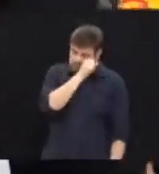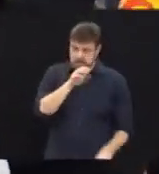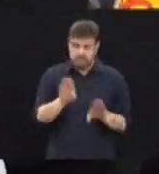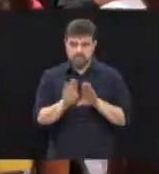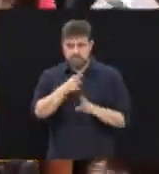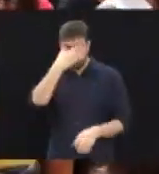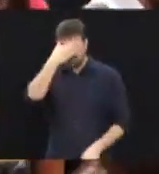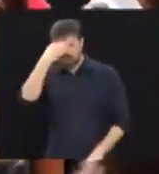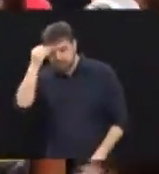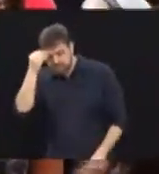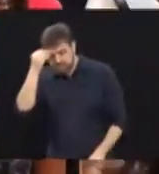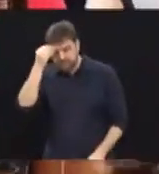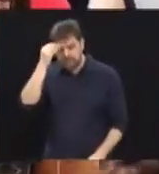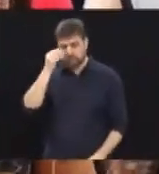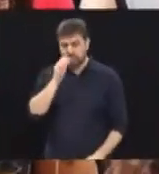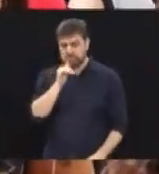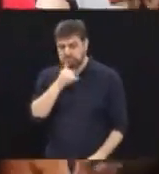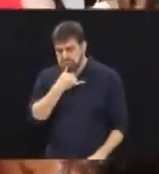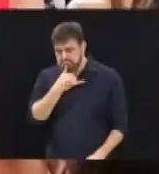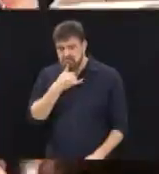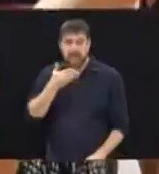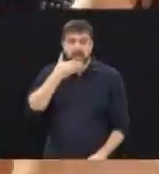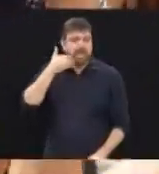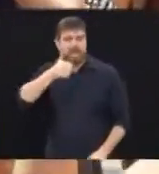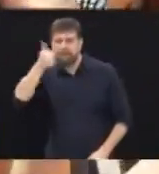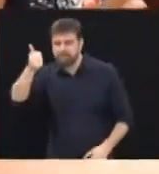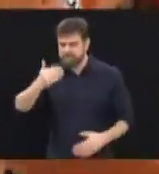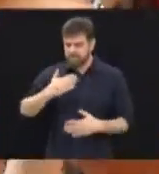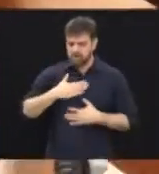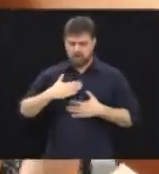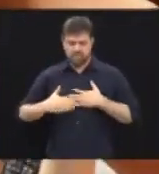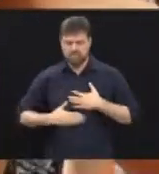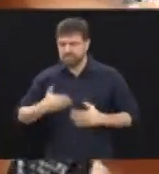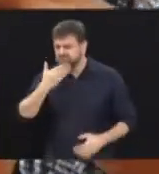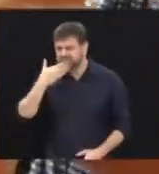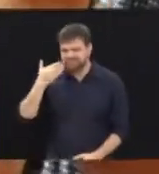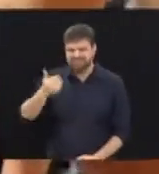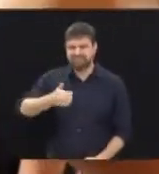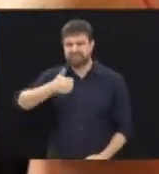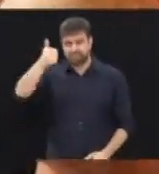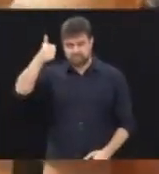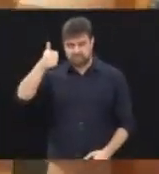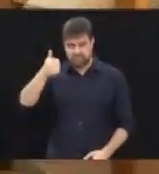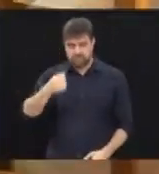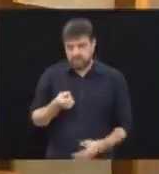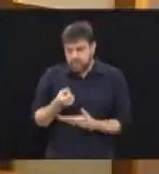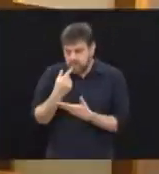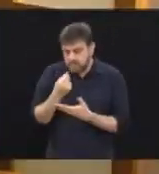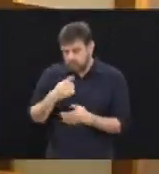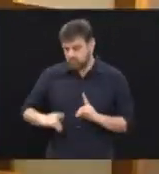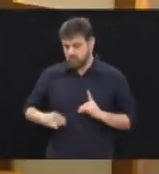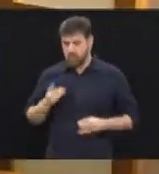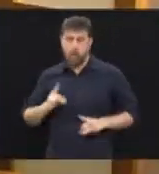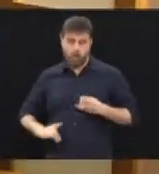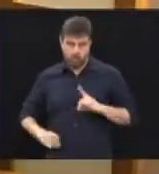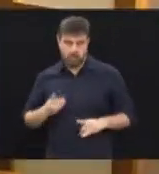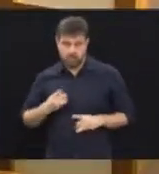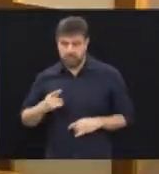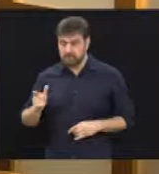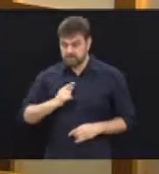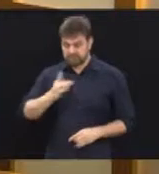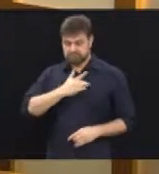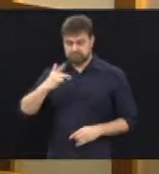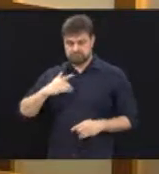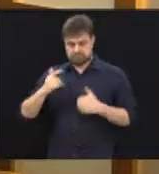o esquecimento, as dores nas juntas, batedeira, etc, etc. Então, ela tem um